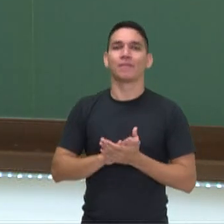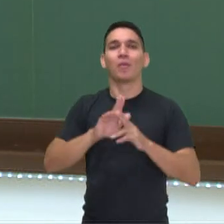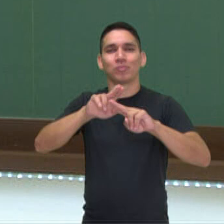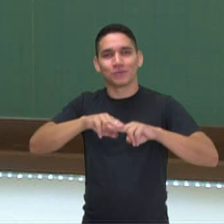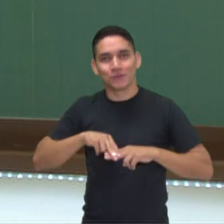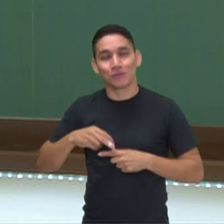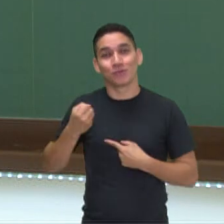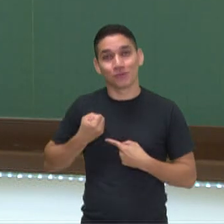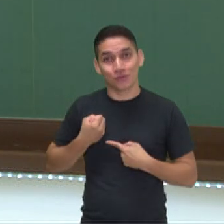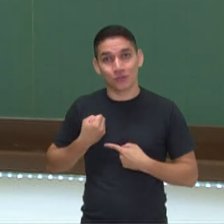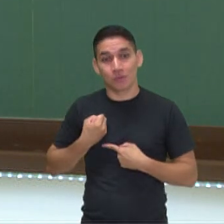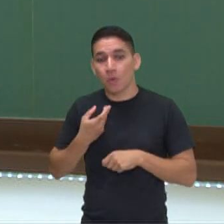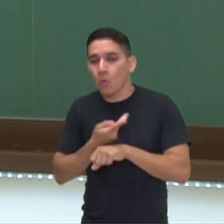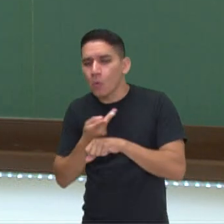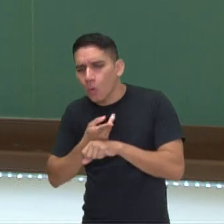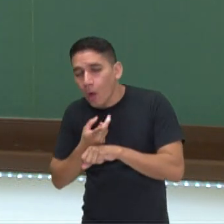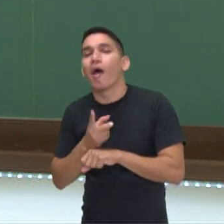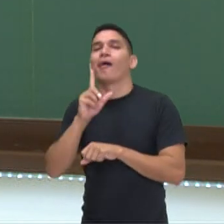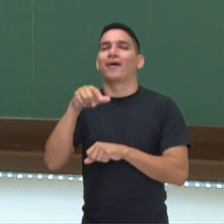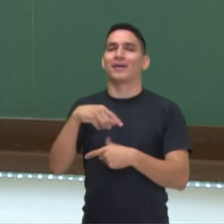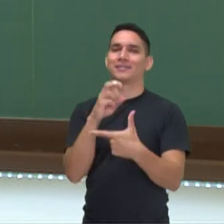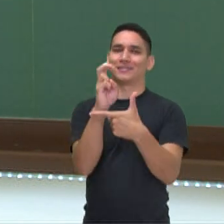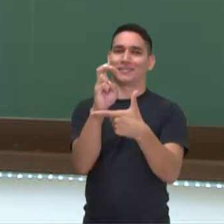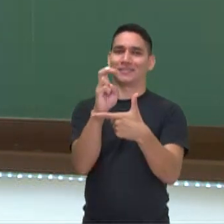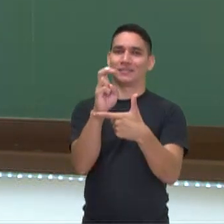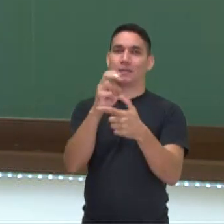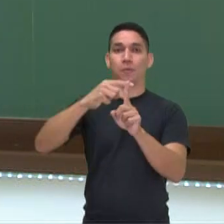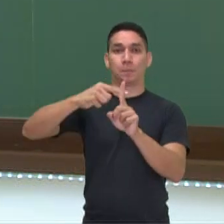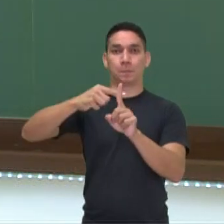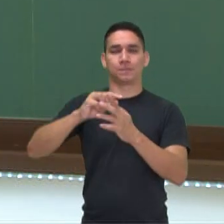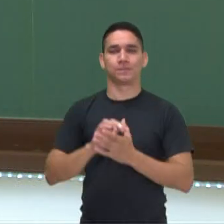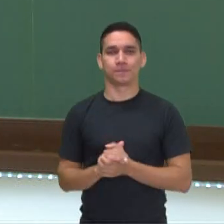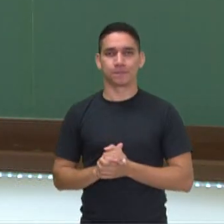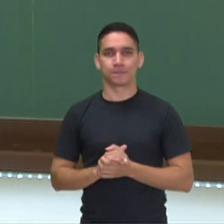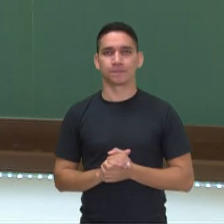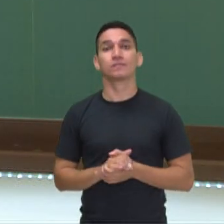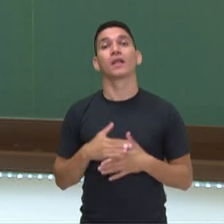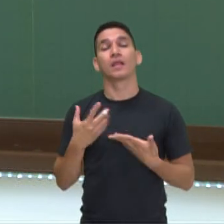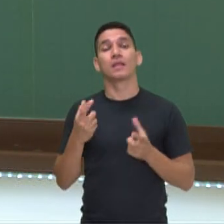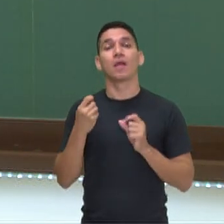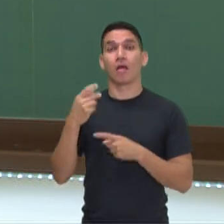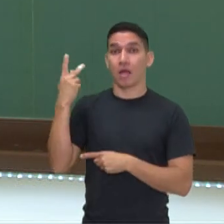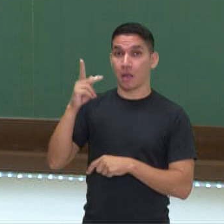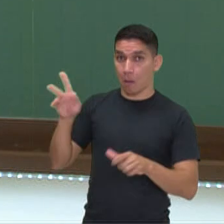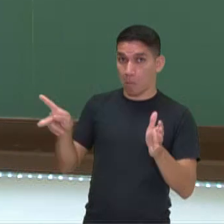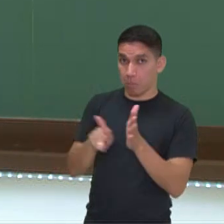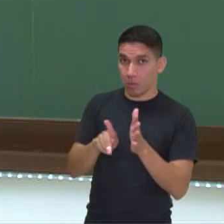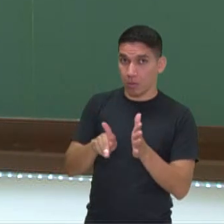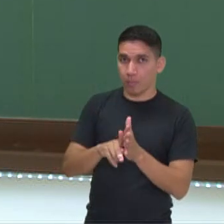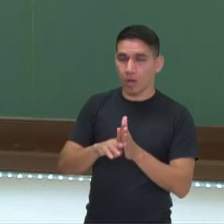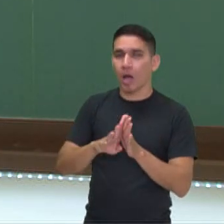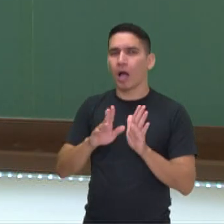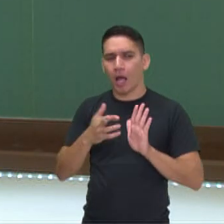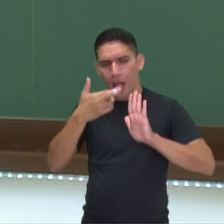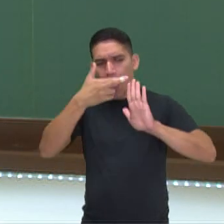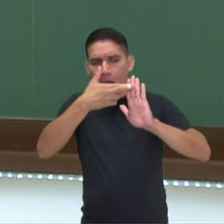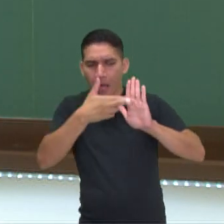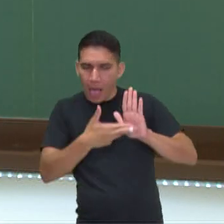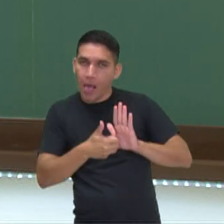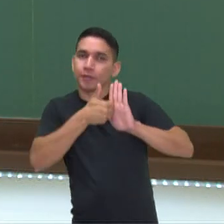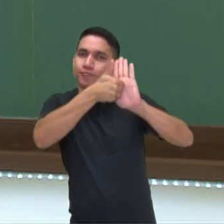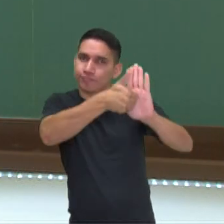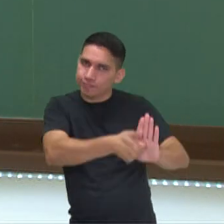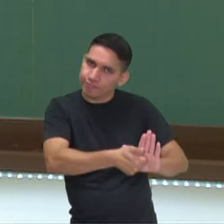o 5 positivo, ok? Ele obedece às regras